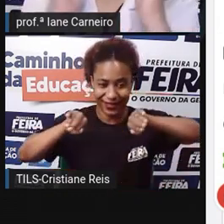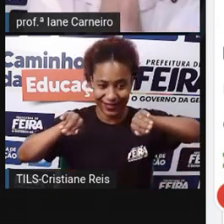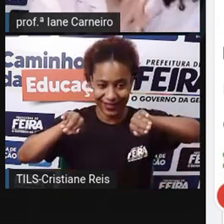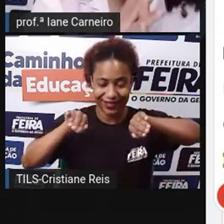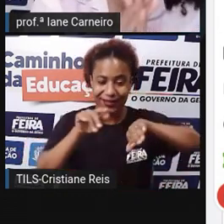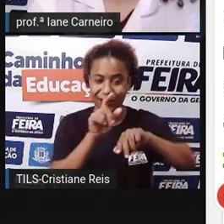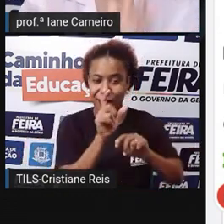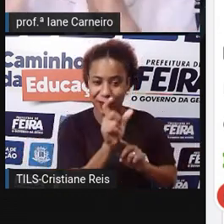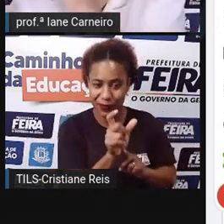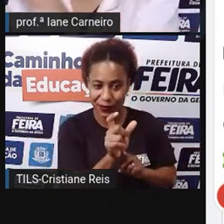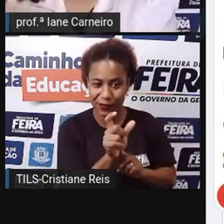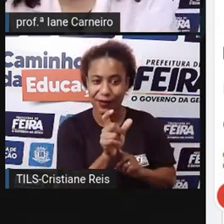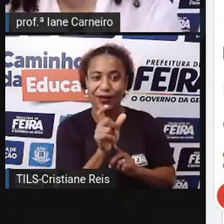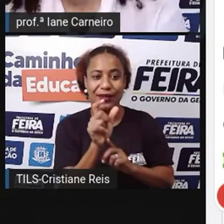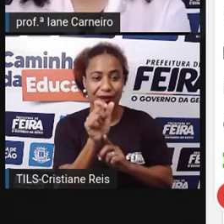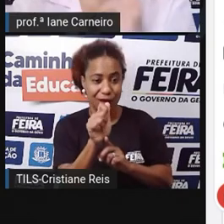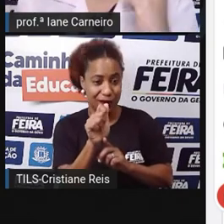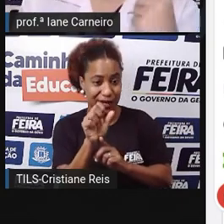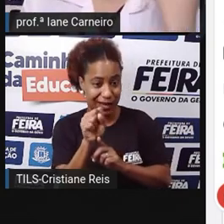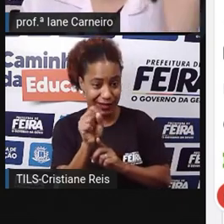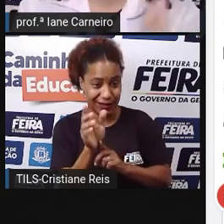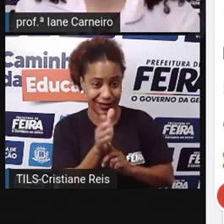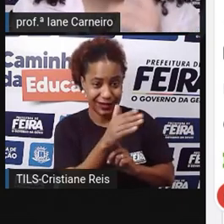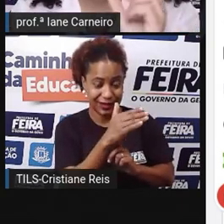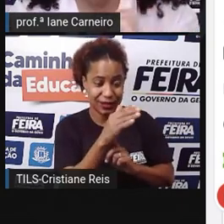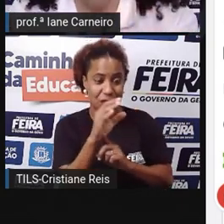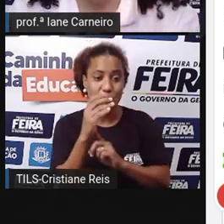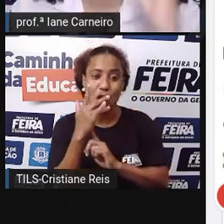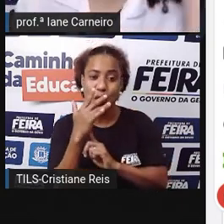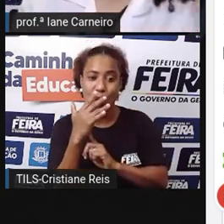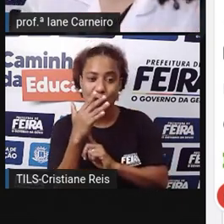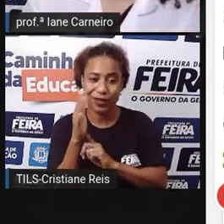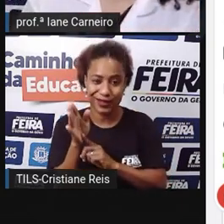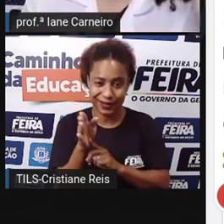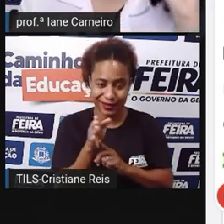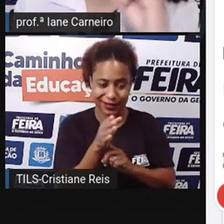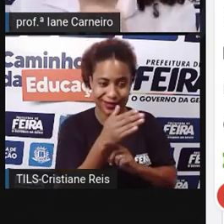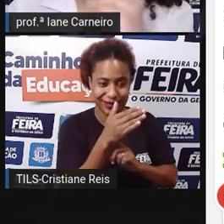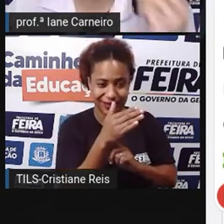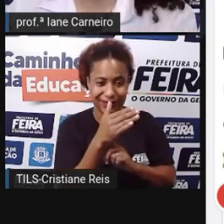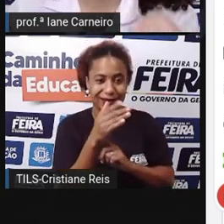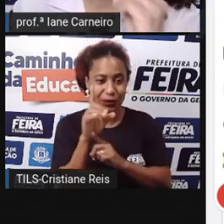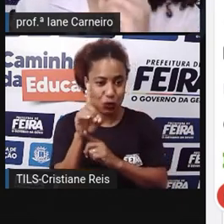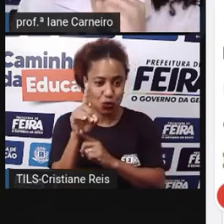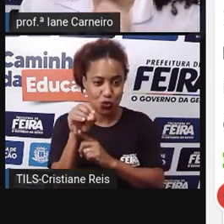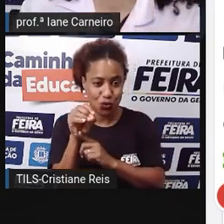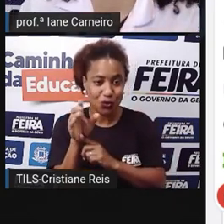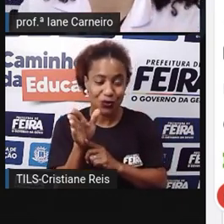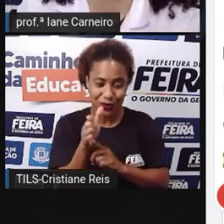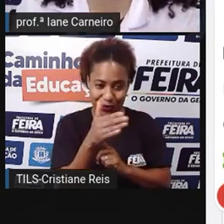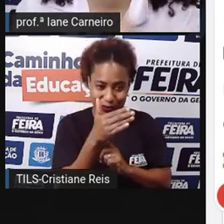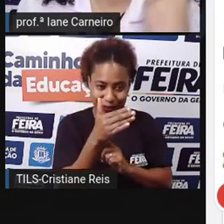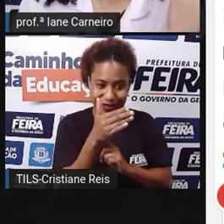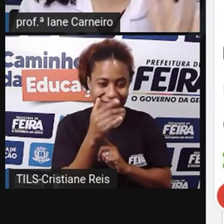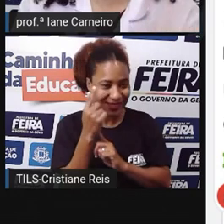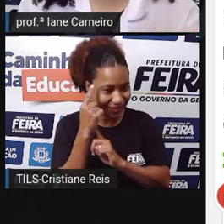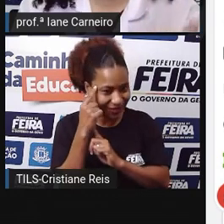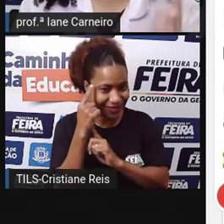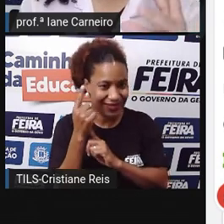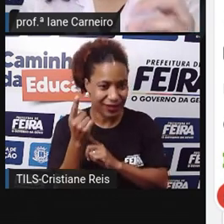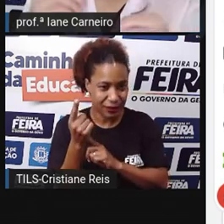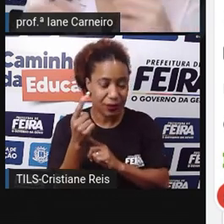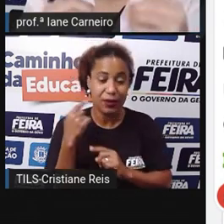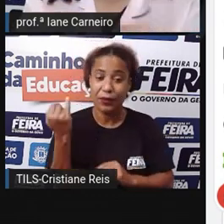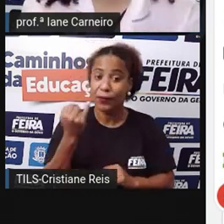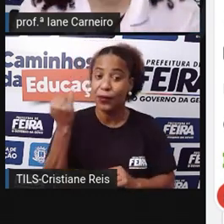Então, as cores, e a gente vai dando um espaço de uma palavra entre uma palavra e outra, tá bom? Então, é